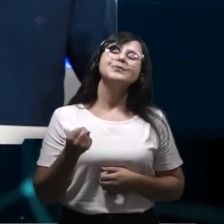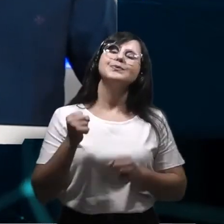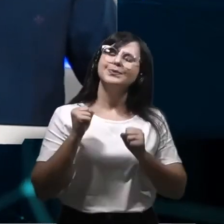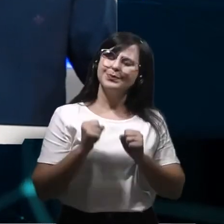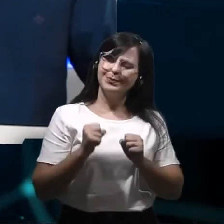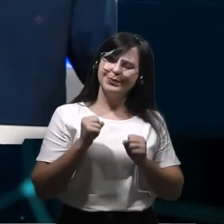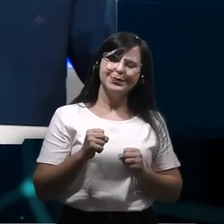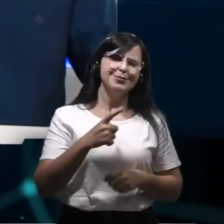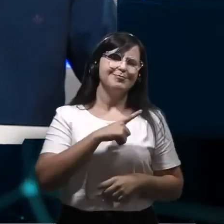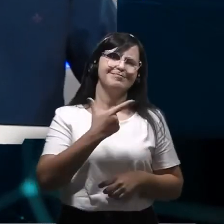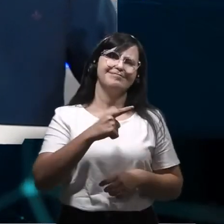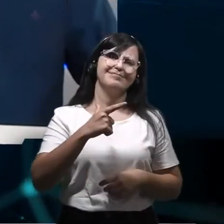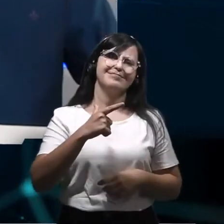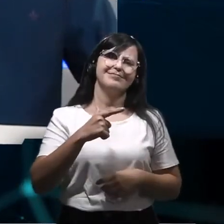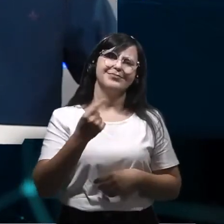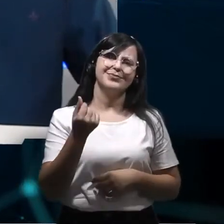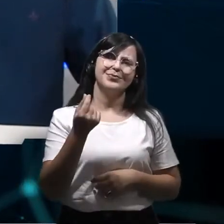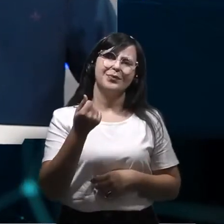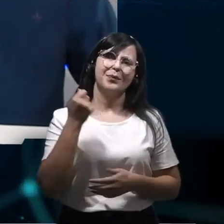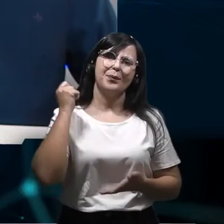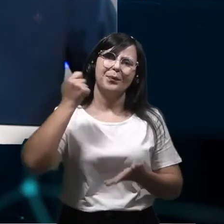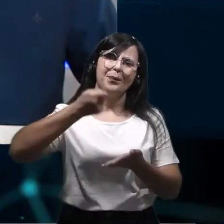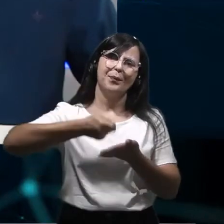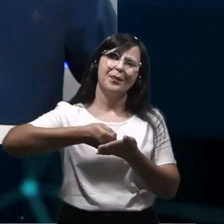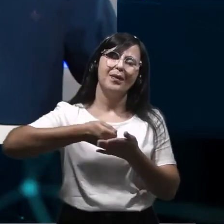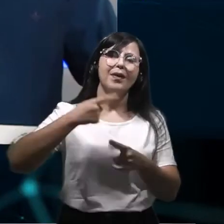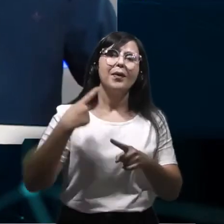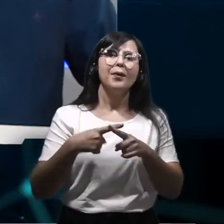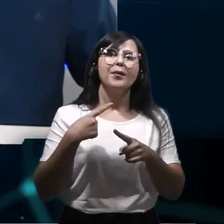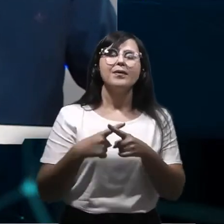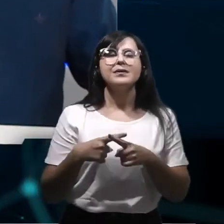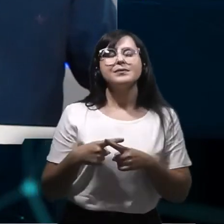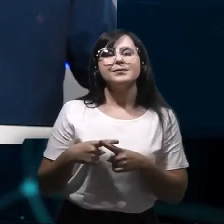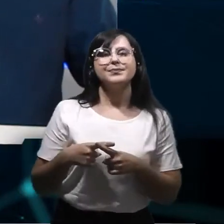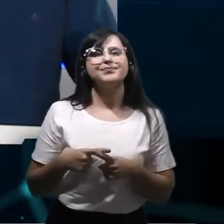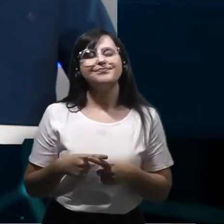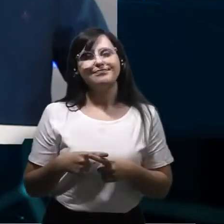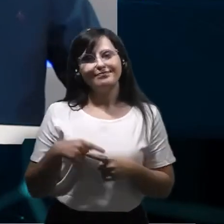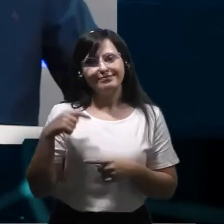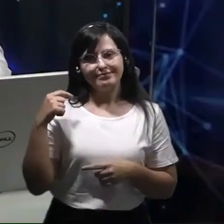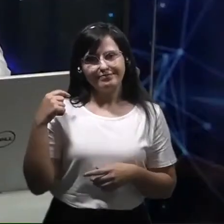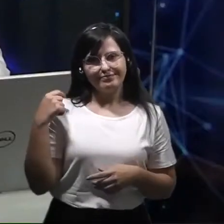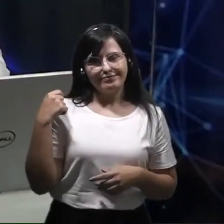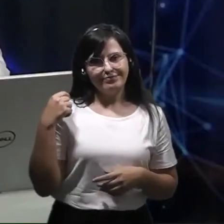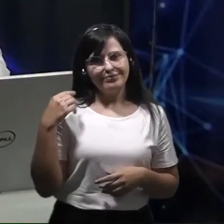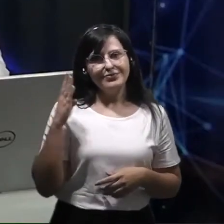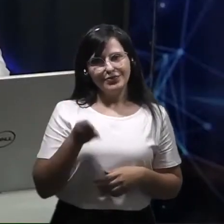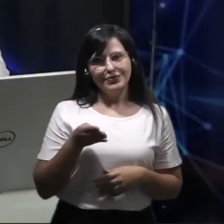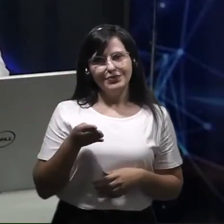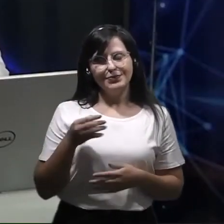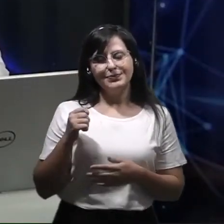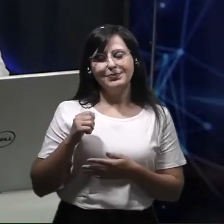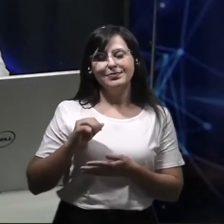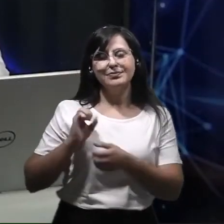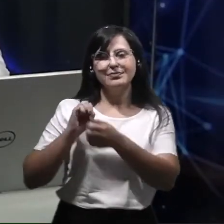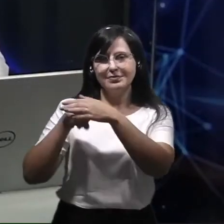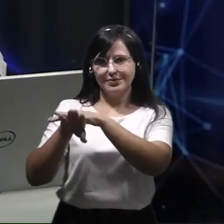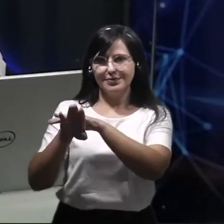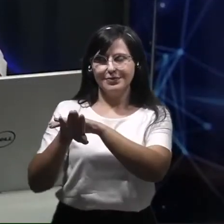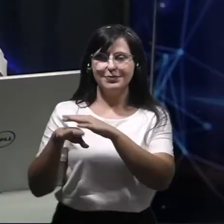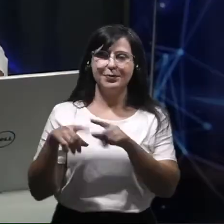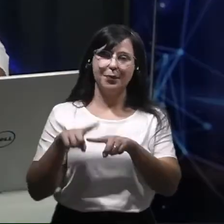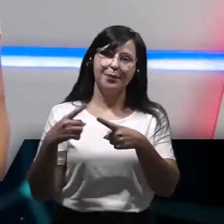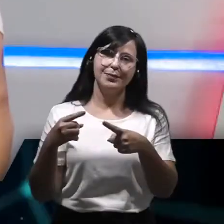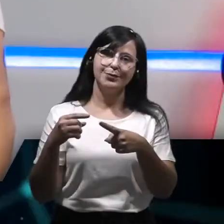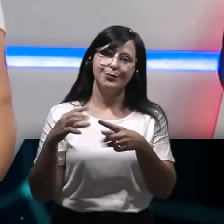ter dinheiro para pagar o contribuinte que contribuiu a vida toda, que foi descontado do seu salário. O candidato Roberto Asfora tem 1 minuto e 30